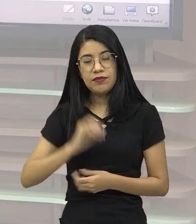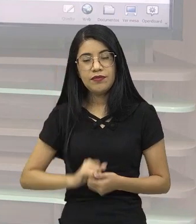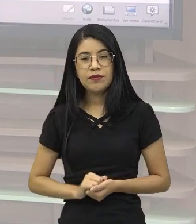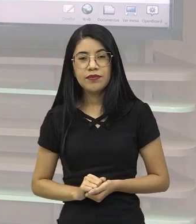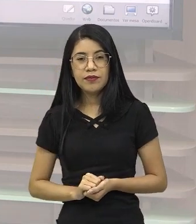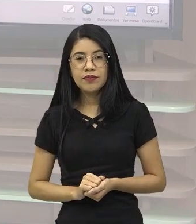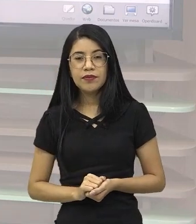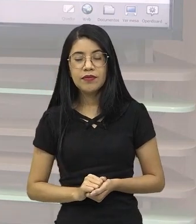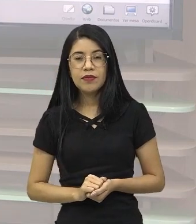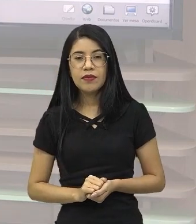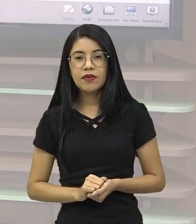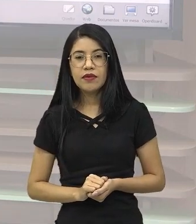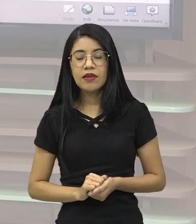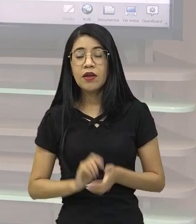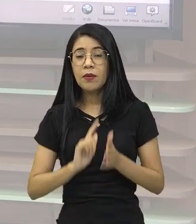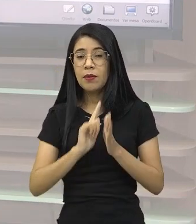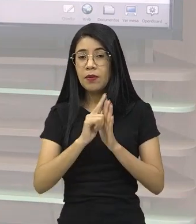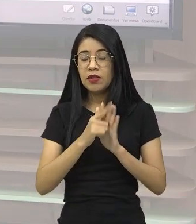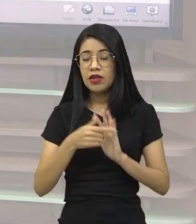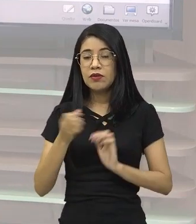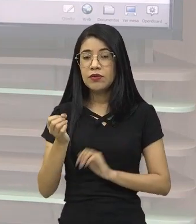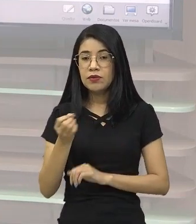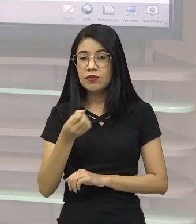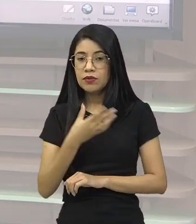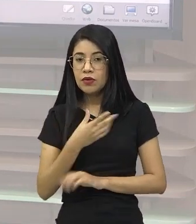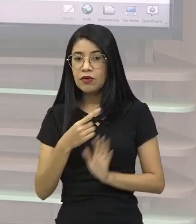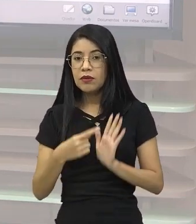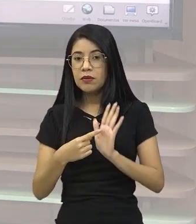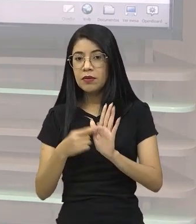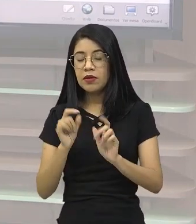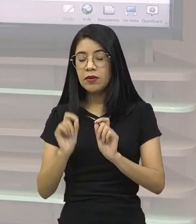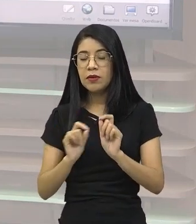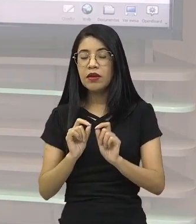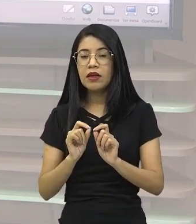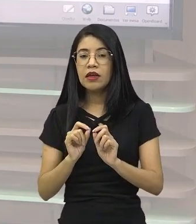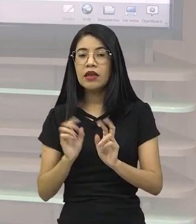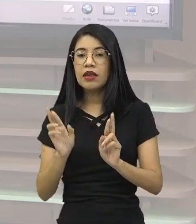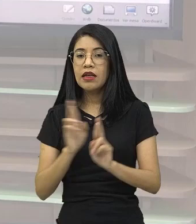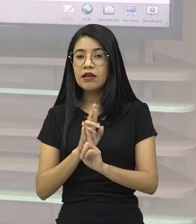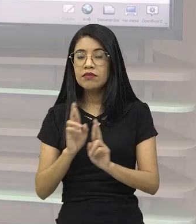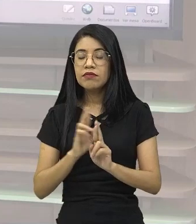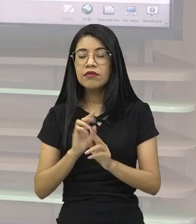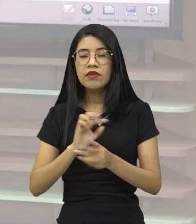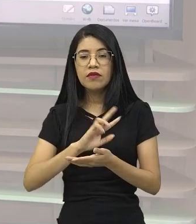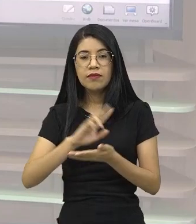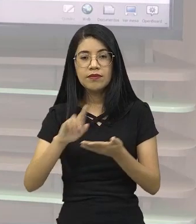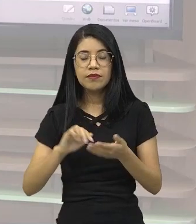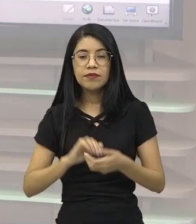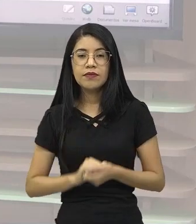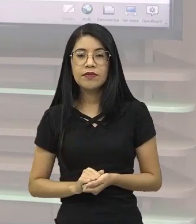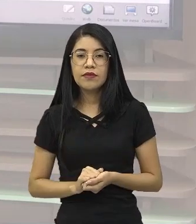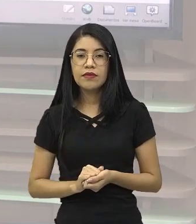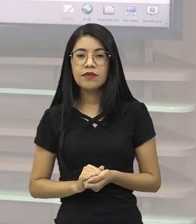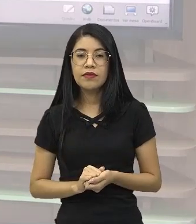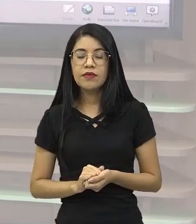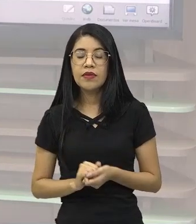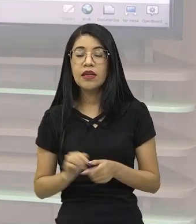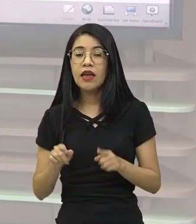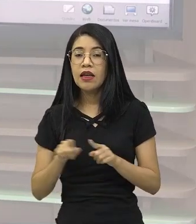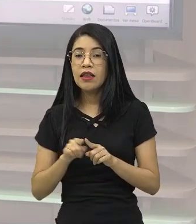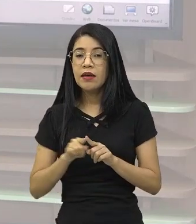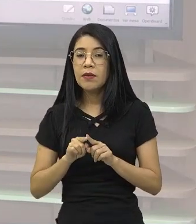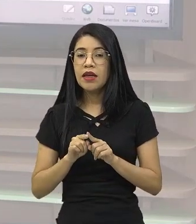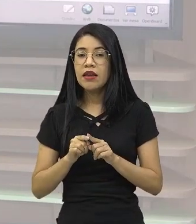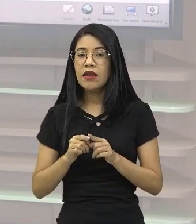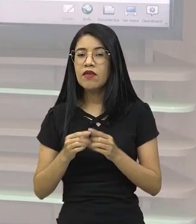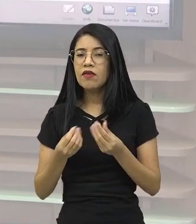velocidade. Então, esse é um gênero textual novo que traz, né, se relaciona a isso. E também a tendência cada vez maior,